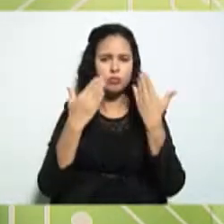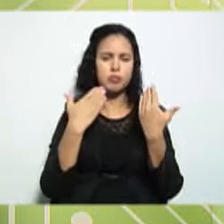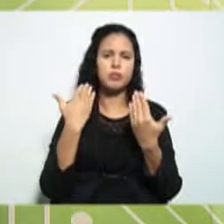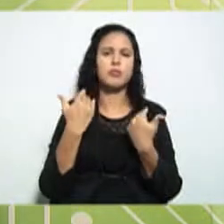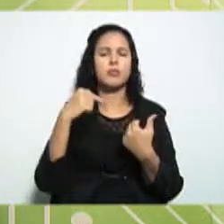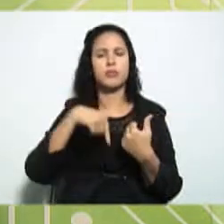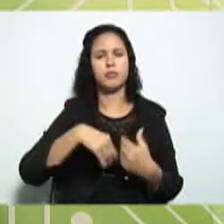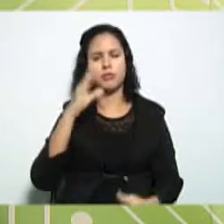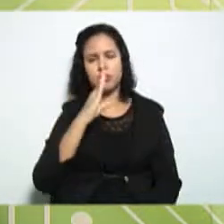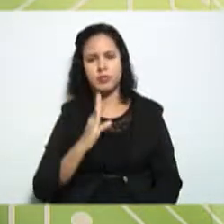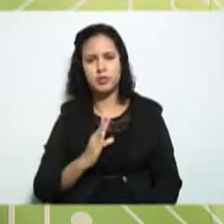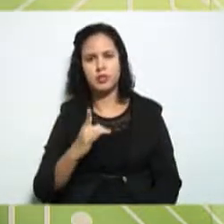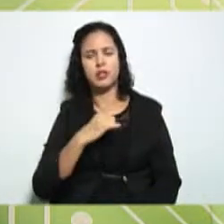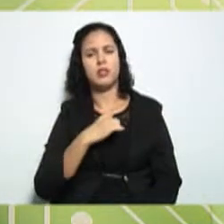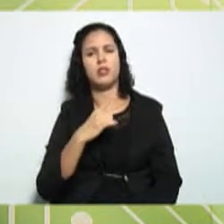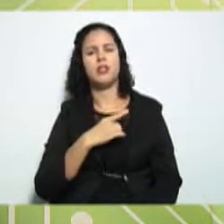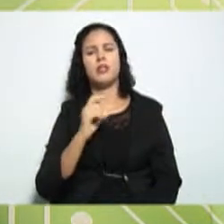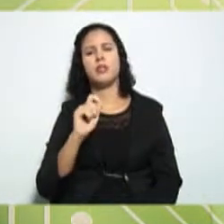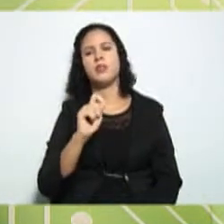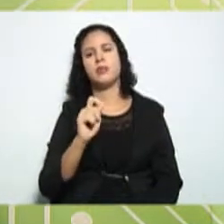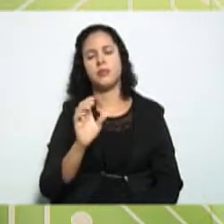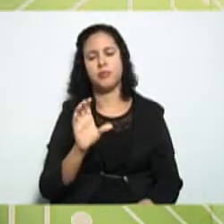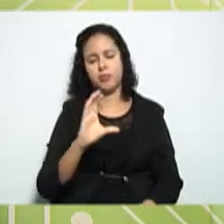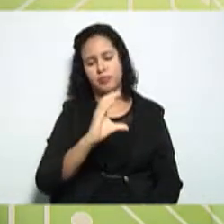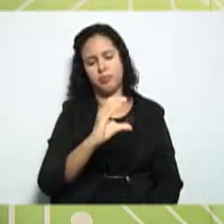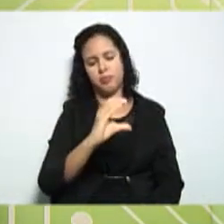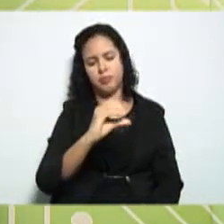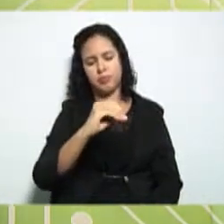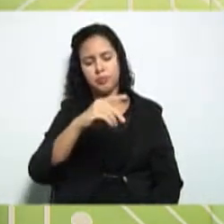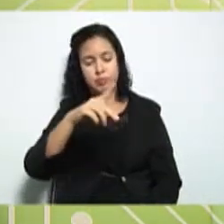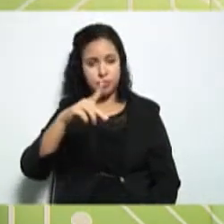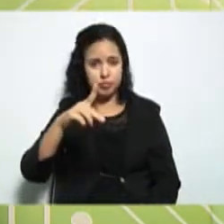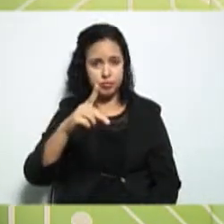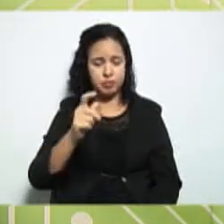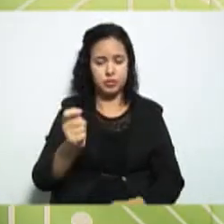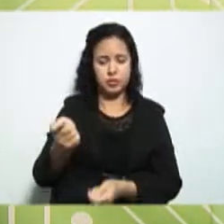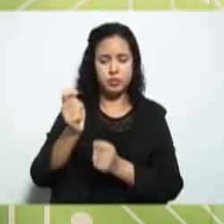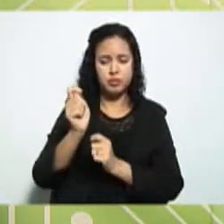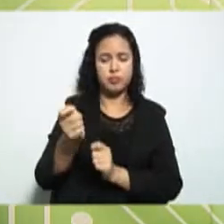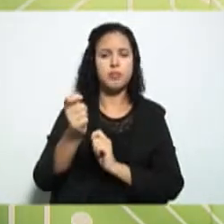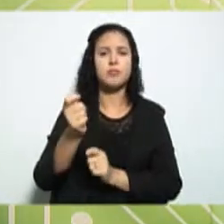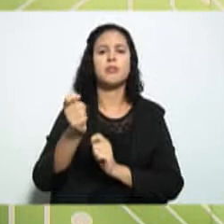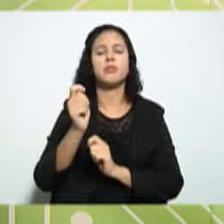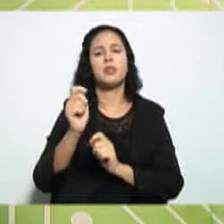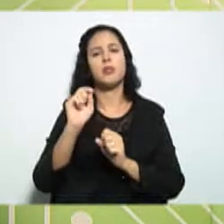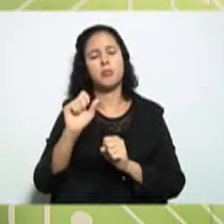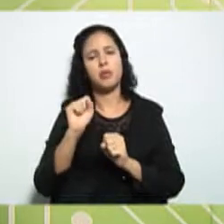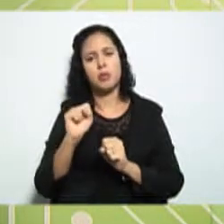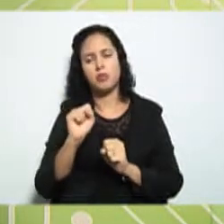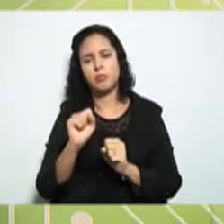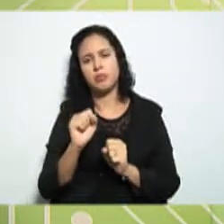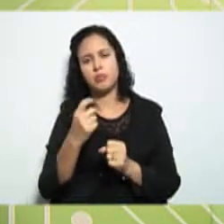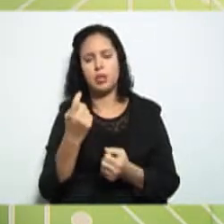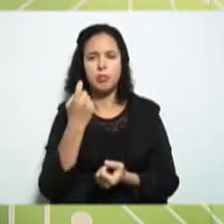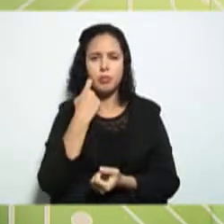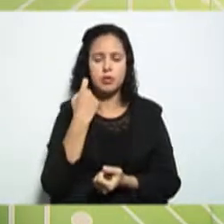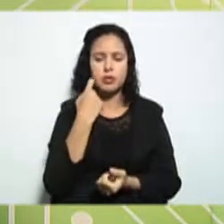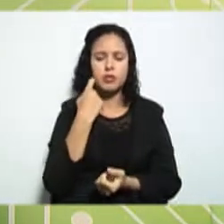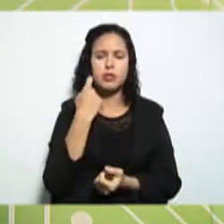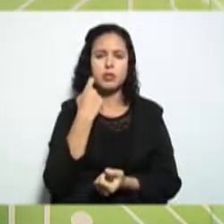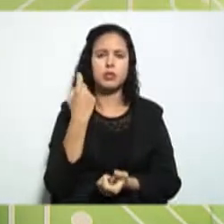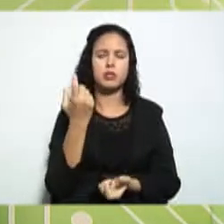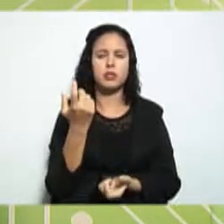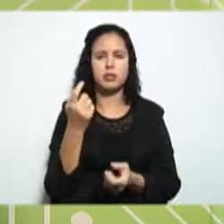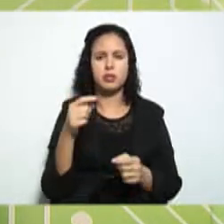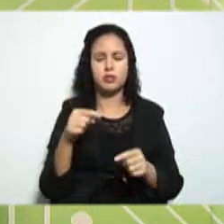a gente tem também cooperativas de pesca. Cooperativa de pesca pode trazer, por exemplo, um tanque de resfriamento para os peixes, né? Que vai trazer aí, por